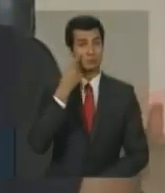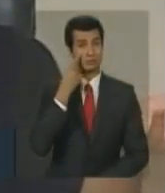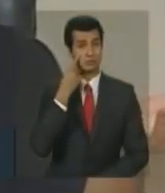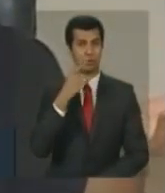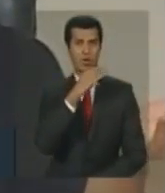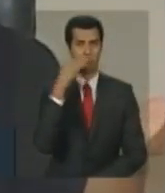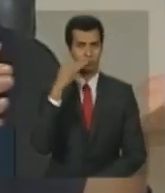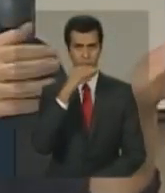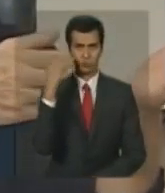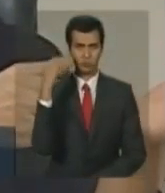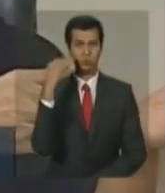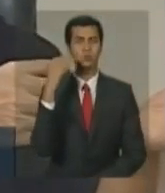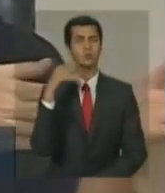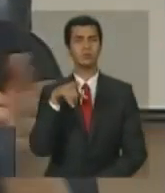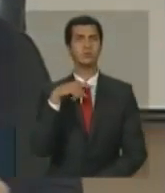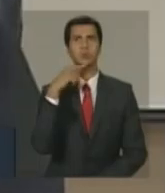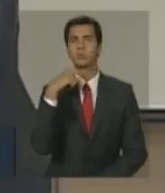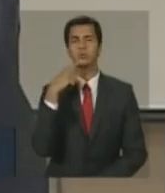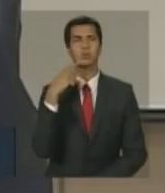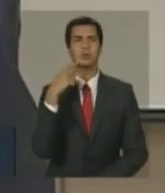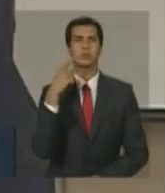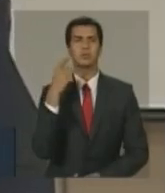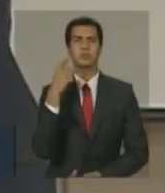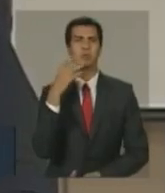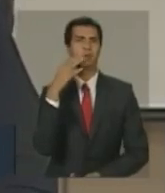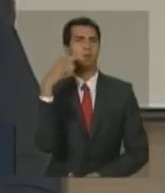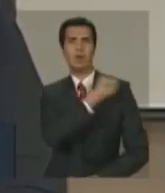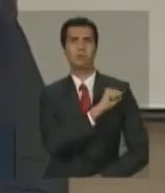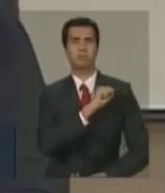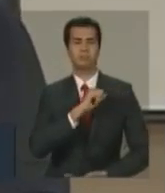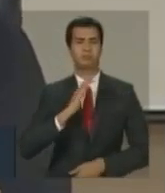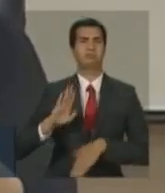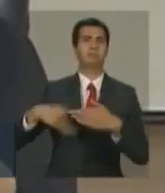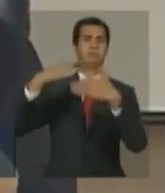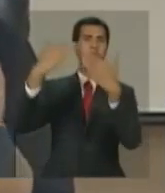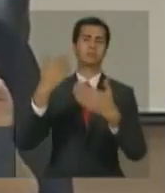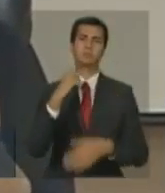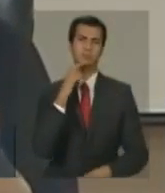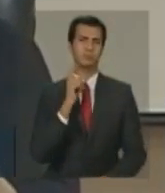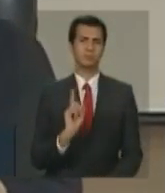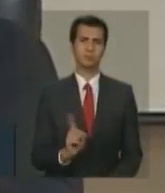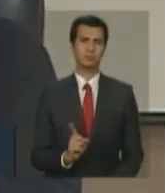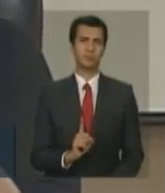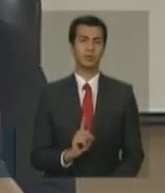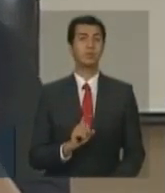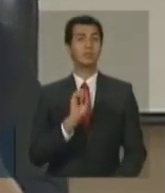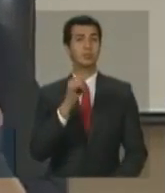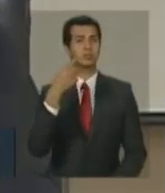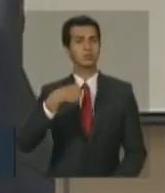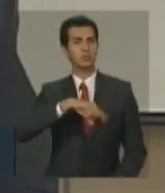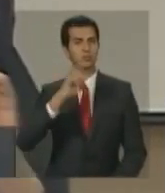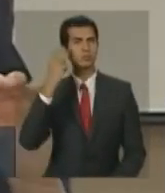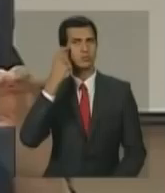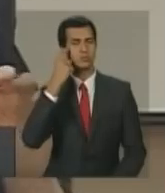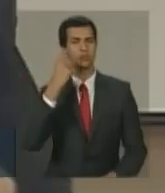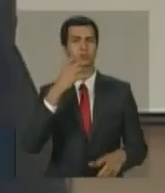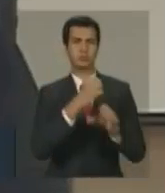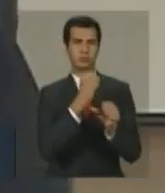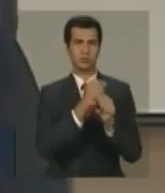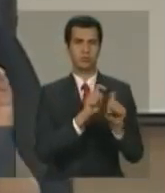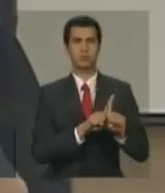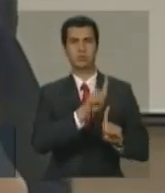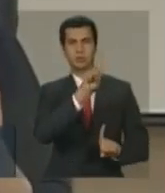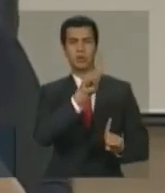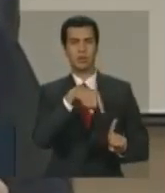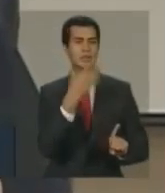isso? É isso. Não, não é... fica nos compara com outros países que você já tinha uma escolaridade muito maior que o Brasil. Então,